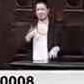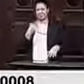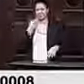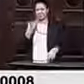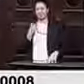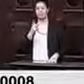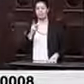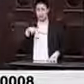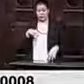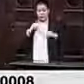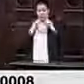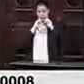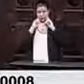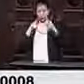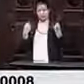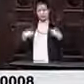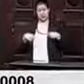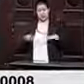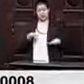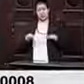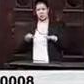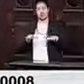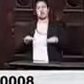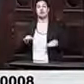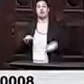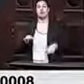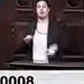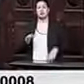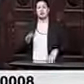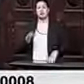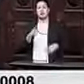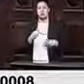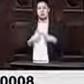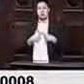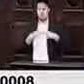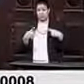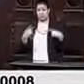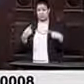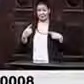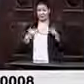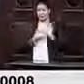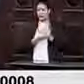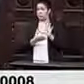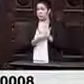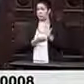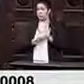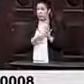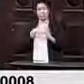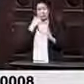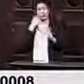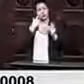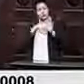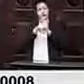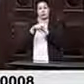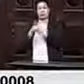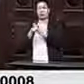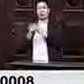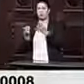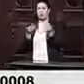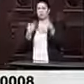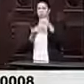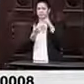e esta casa precisa se mobilizar, também para a proposta de investigar a sonegação, que